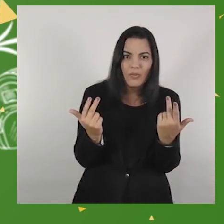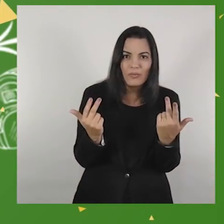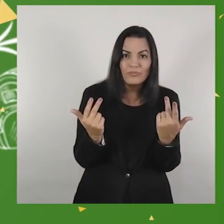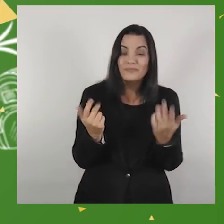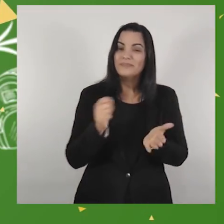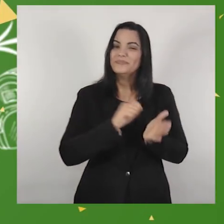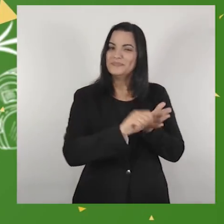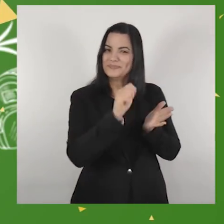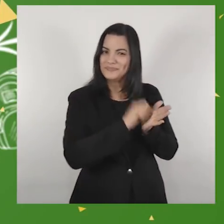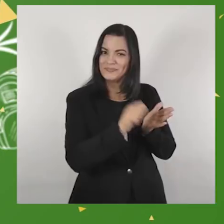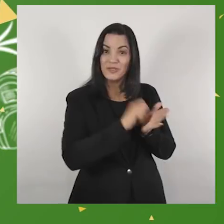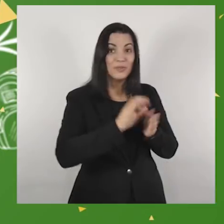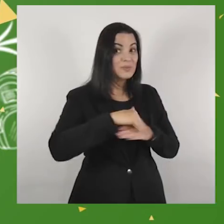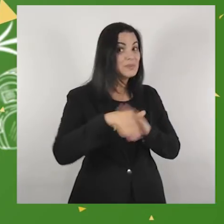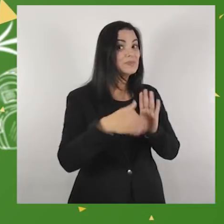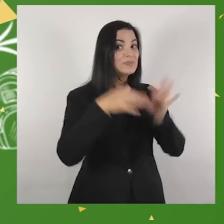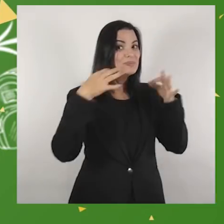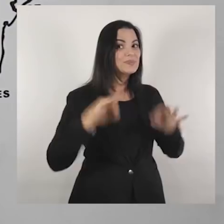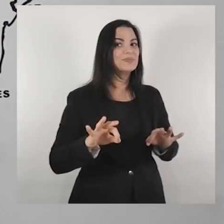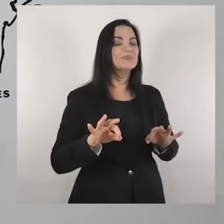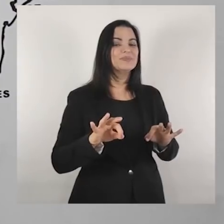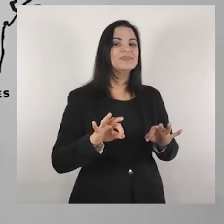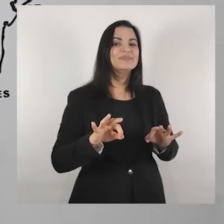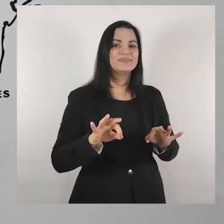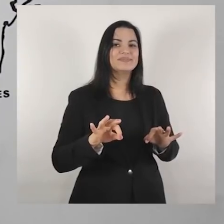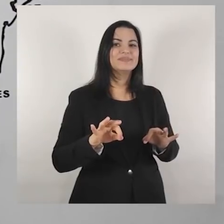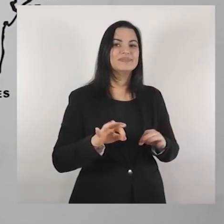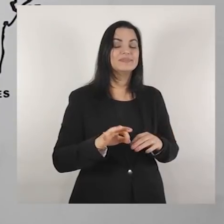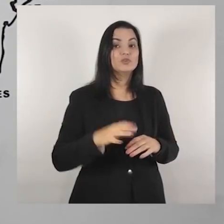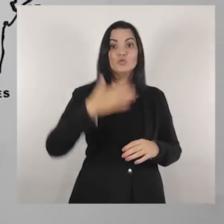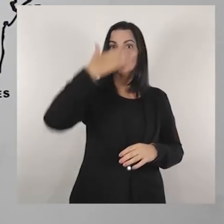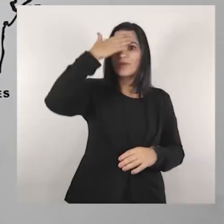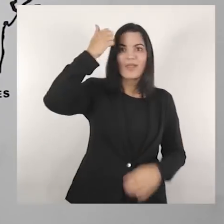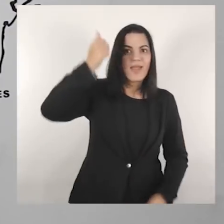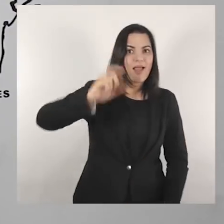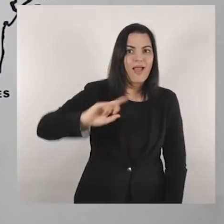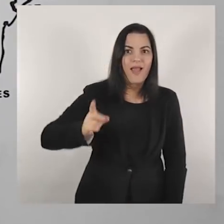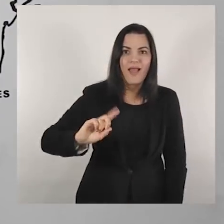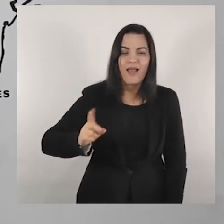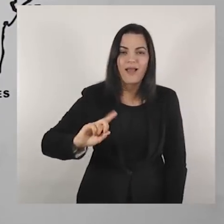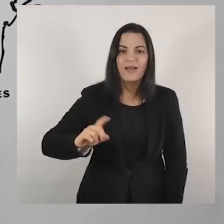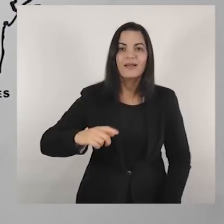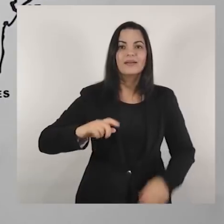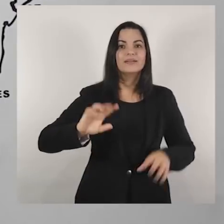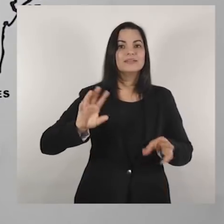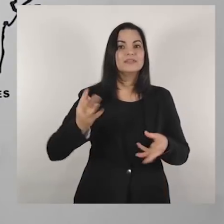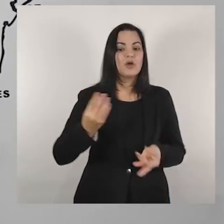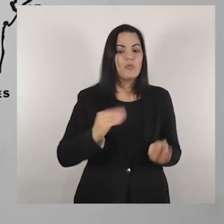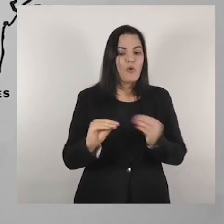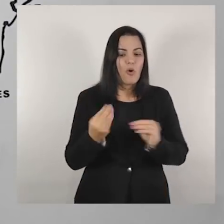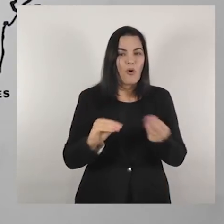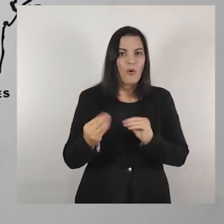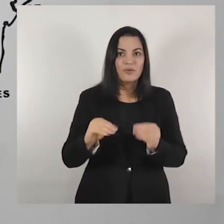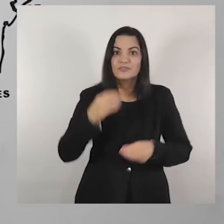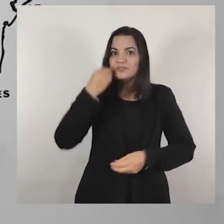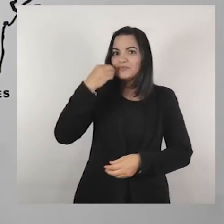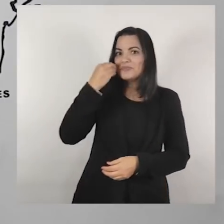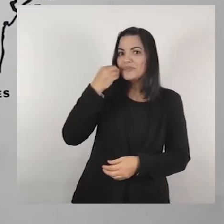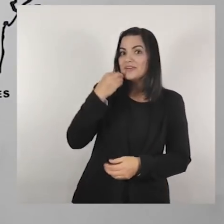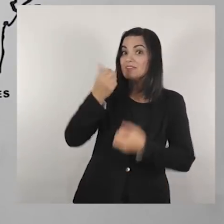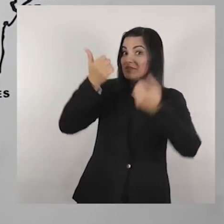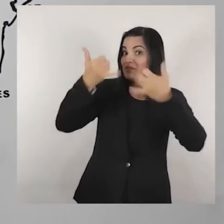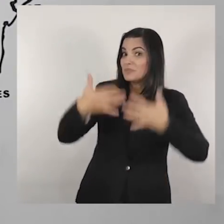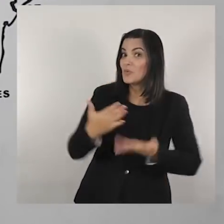mesmo resultado? Então anotem aí tudo direitinho no seu caderno. Não esqueçam de montar